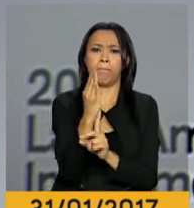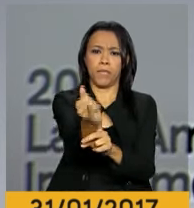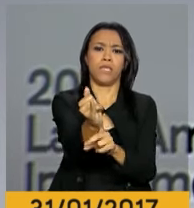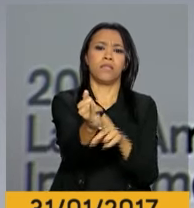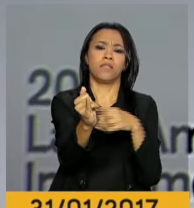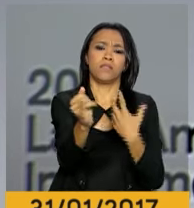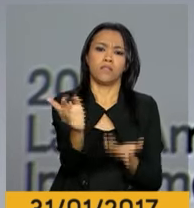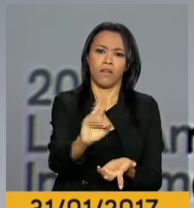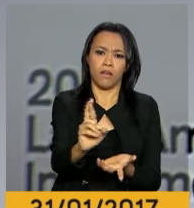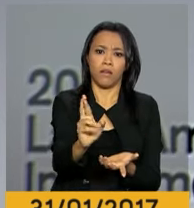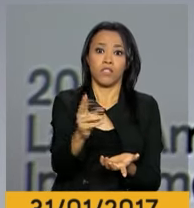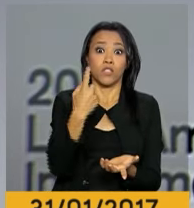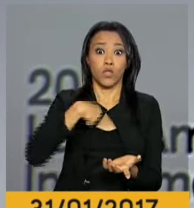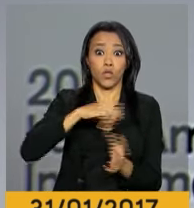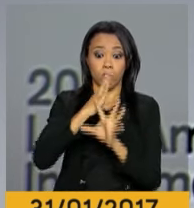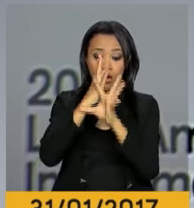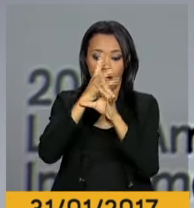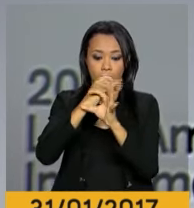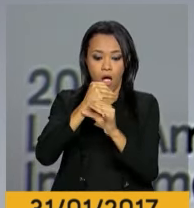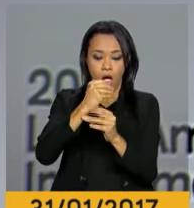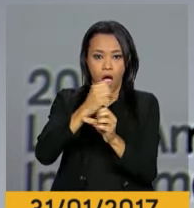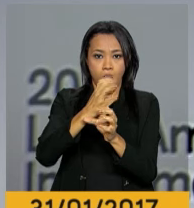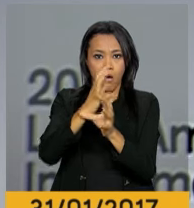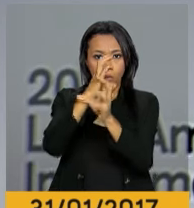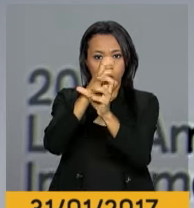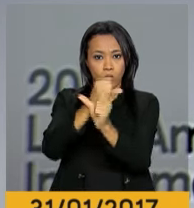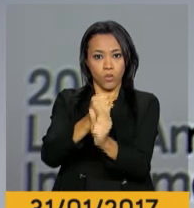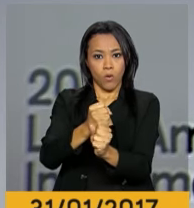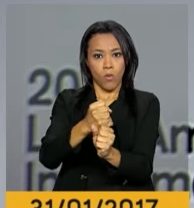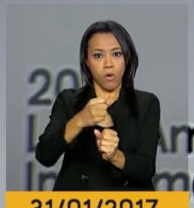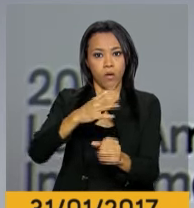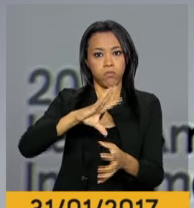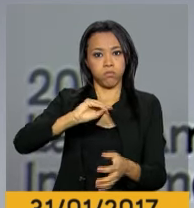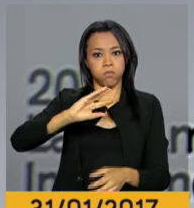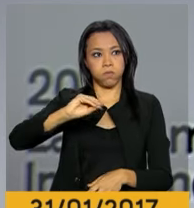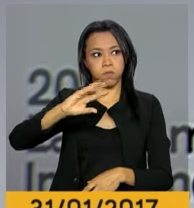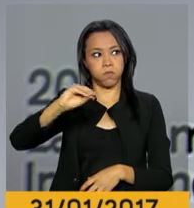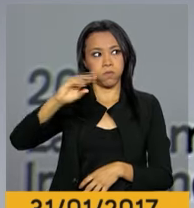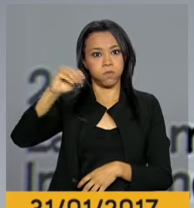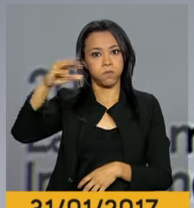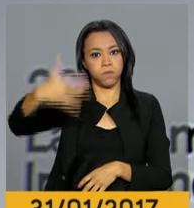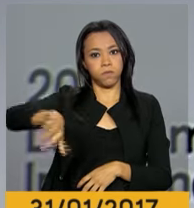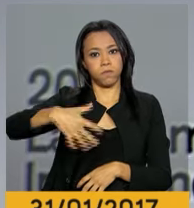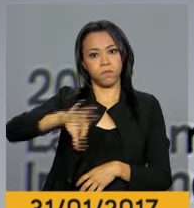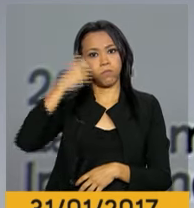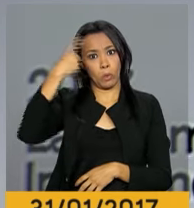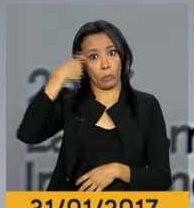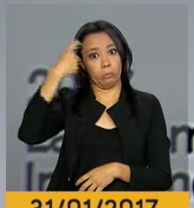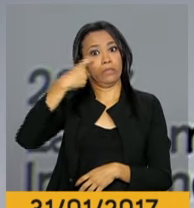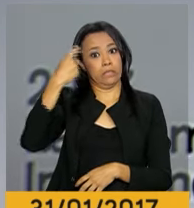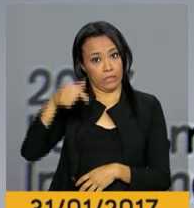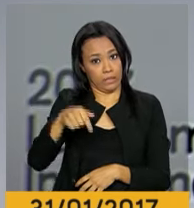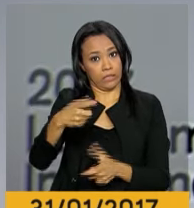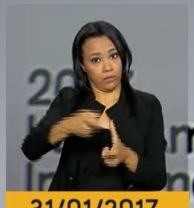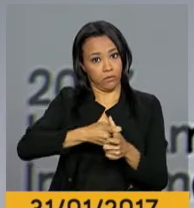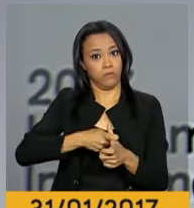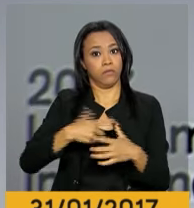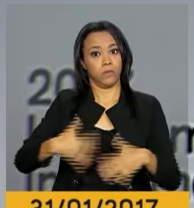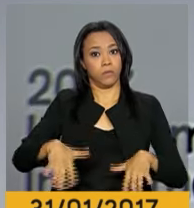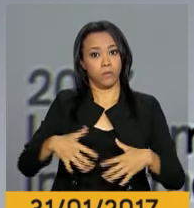nós estamos falando de uma soma fantástica de uma soma preocupante como preocupante